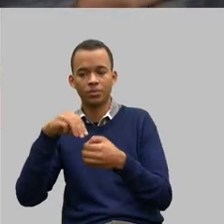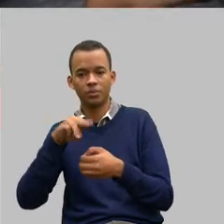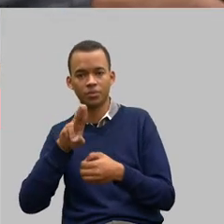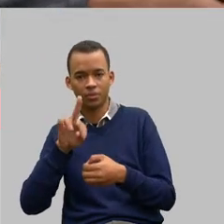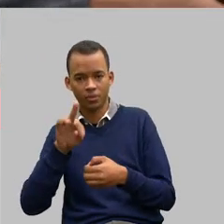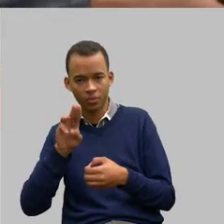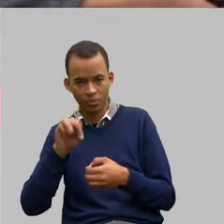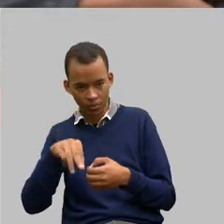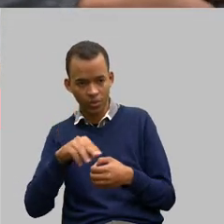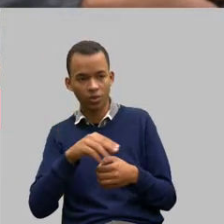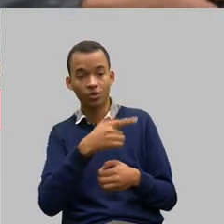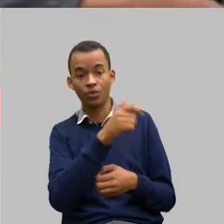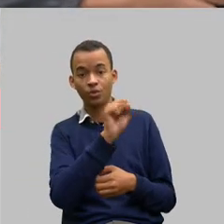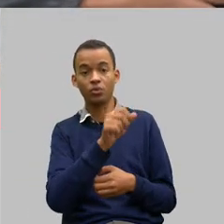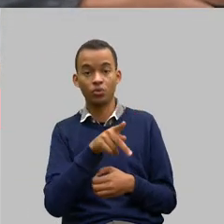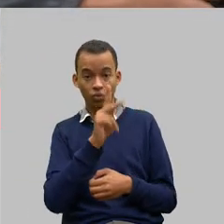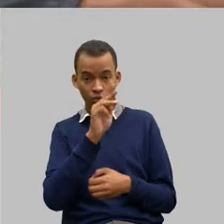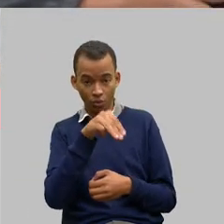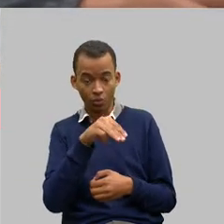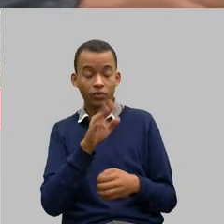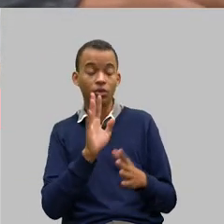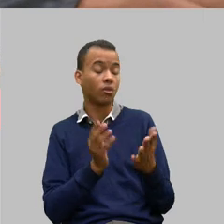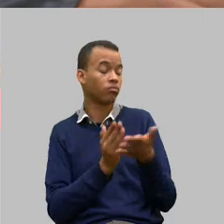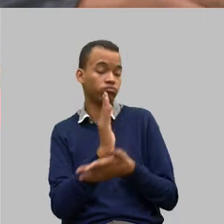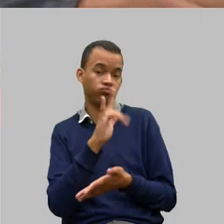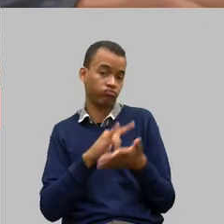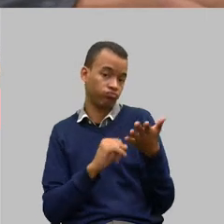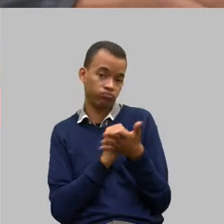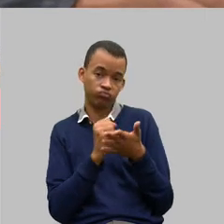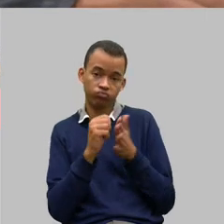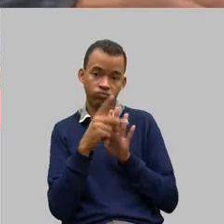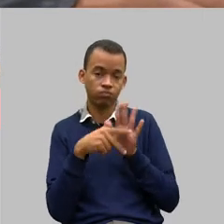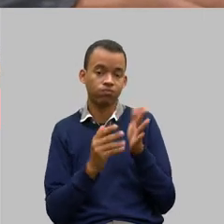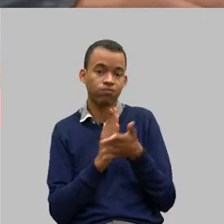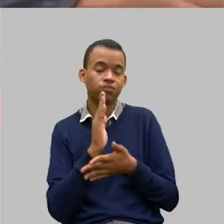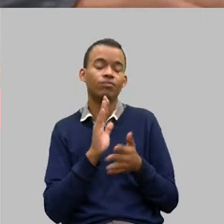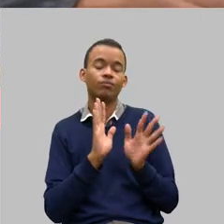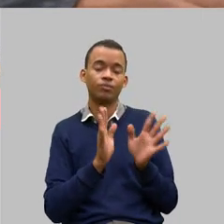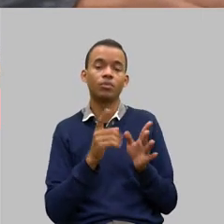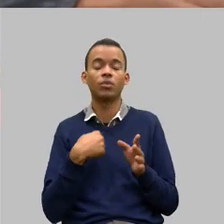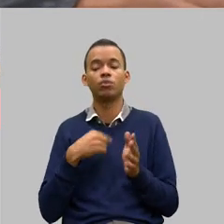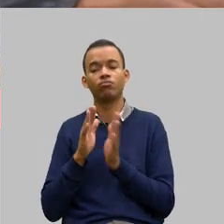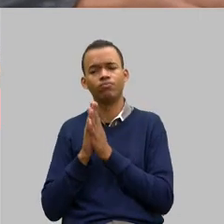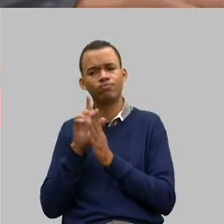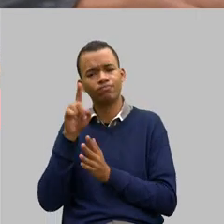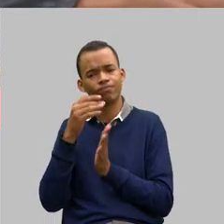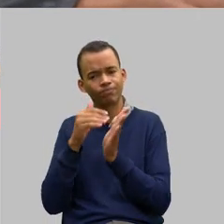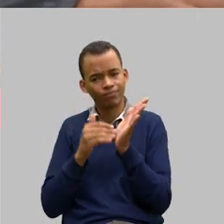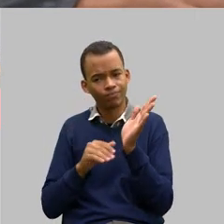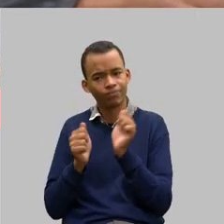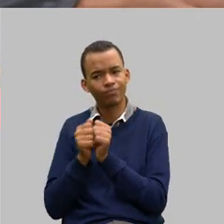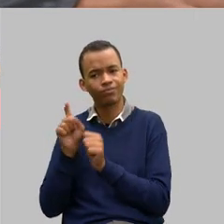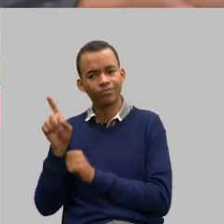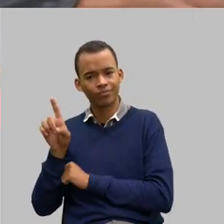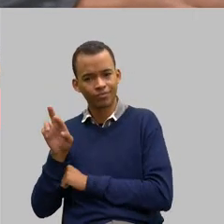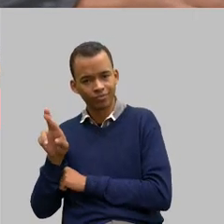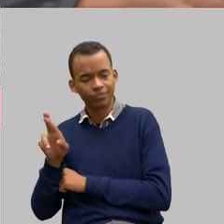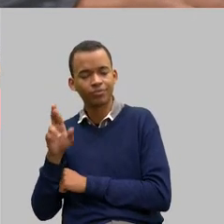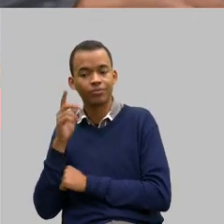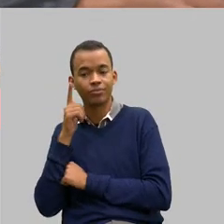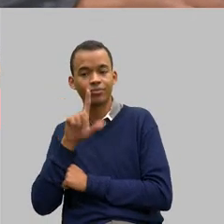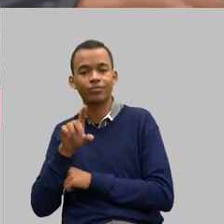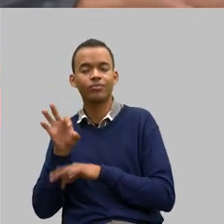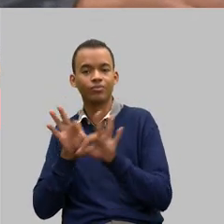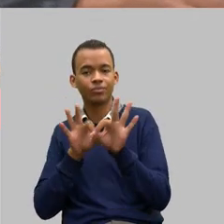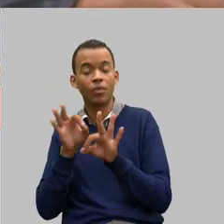né Já documentei isso a secretaria queria que que o senhor desse uma atenção junto ao Dr para que nós possamos Talvez o estado não